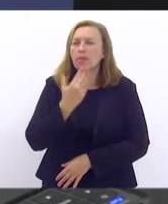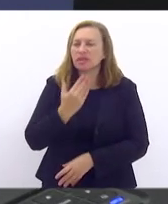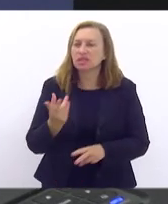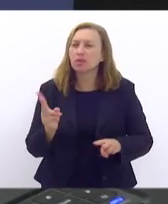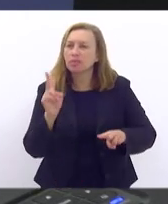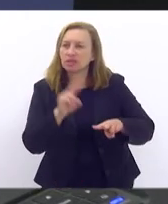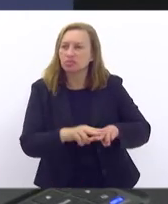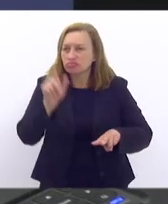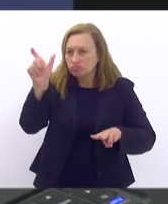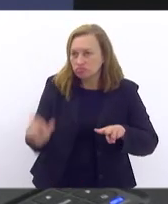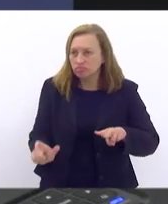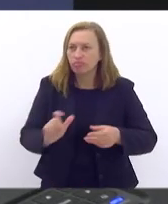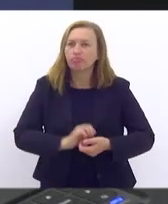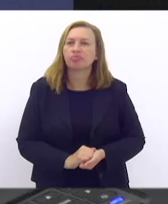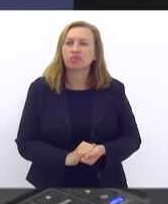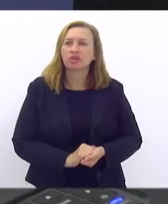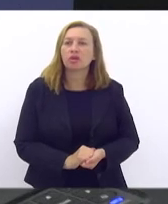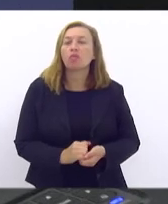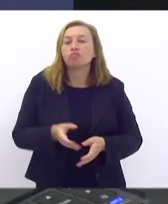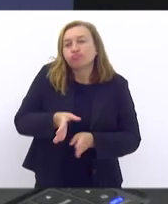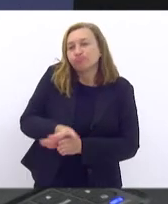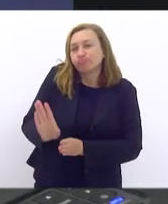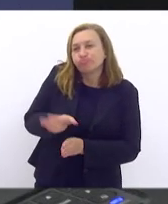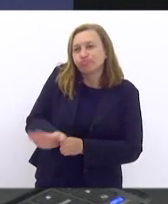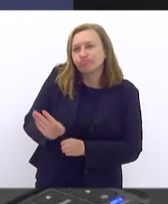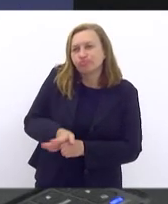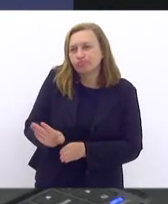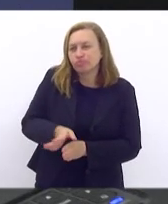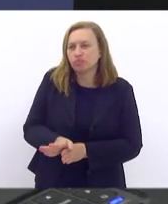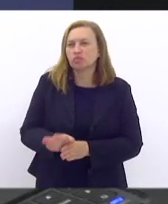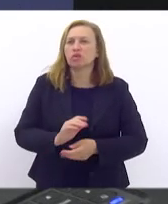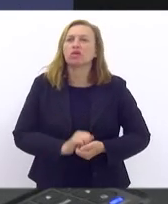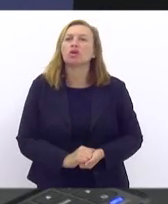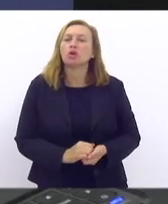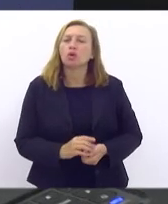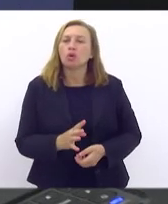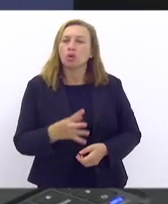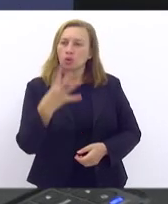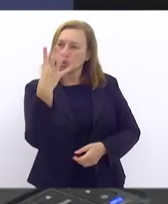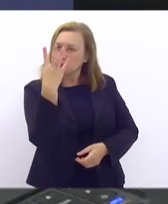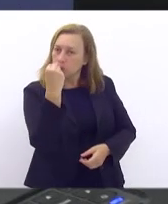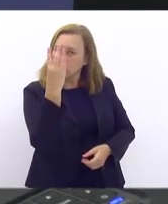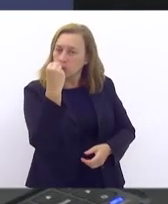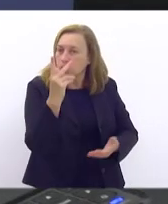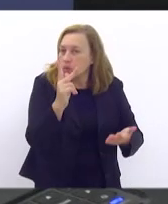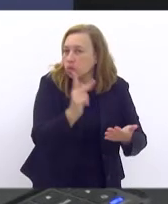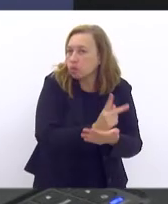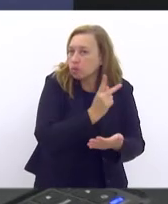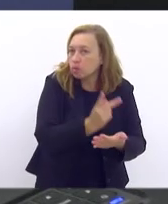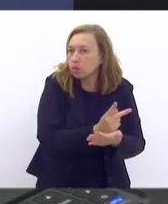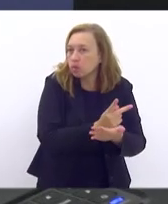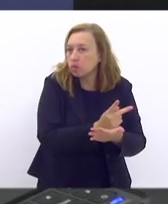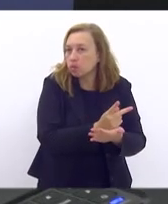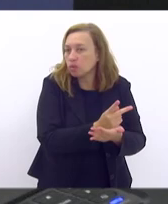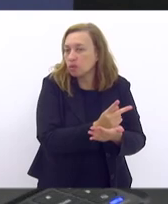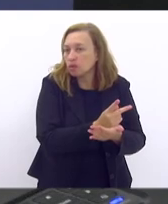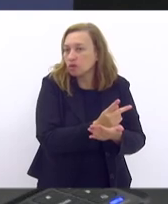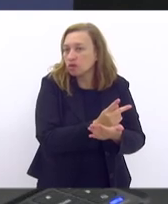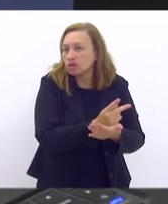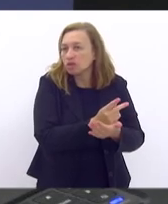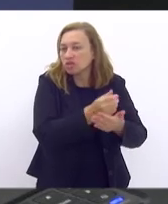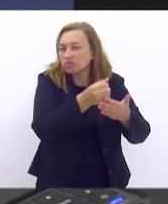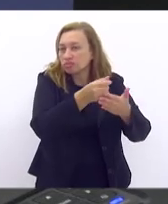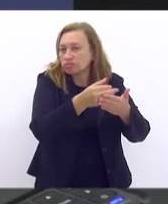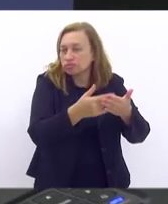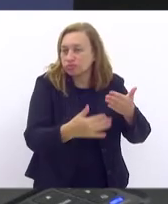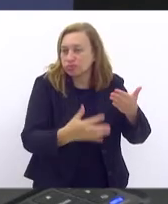de suspeitos. Com essa orientação, os casos de reconhecimentos equivocados despencaram, sendo